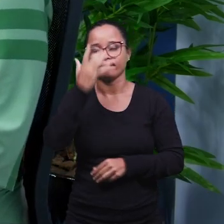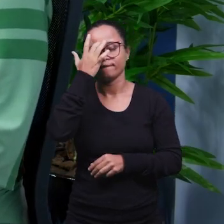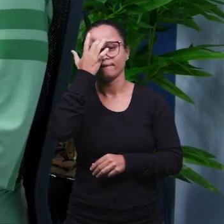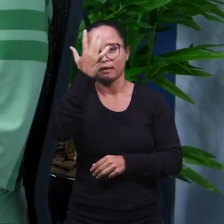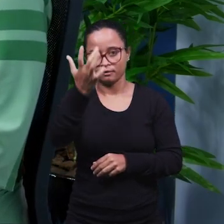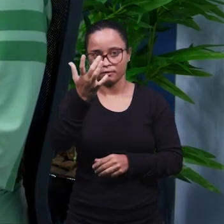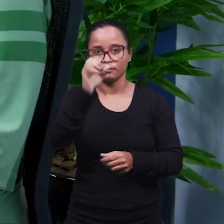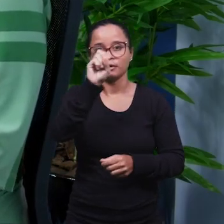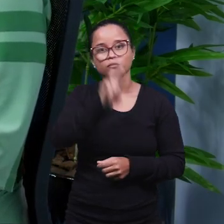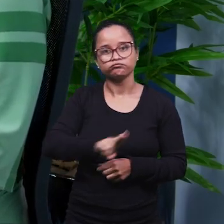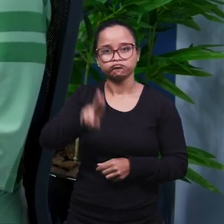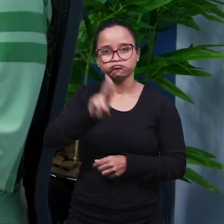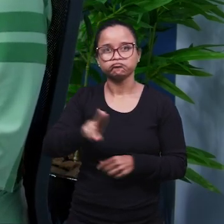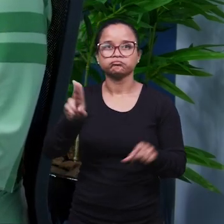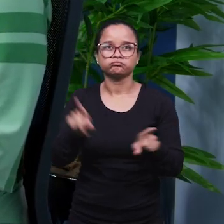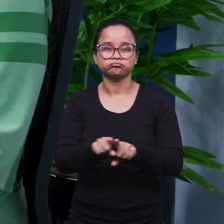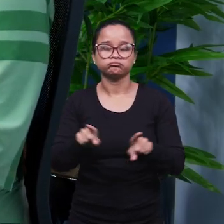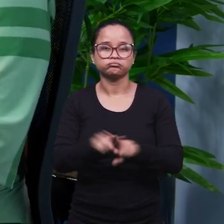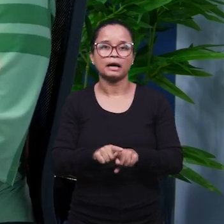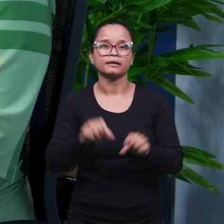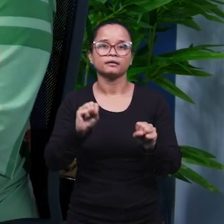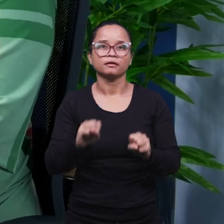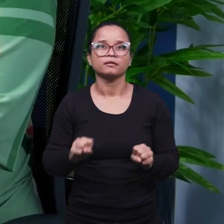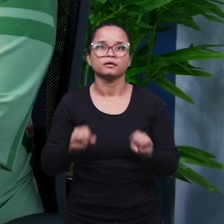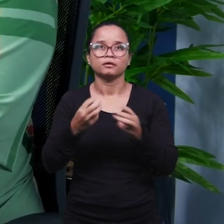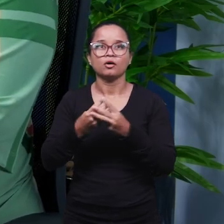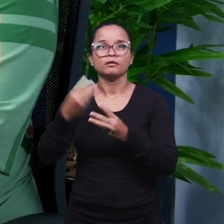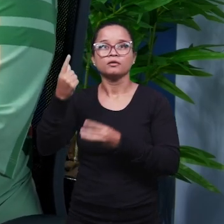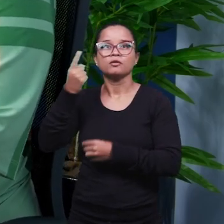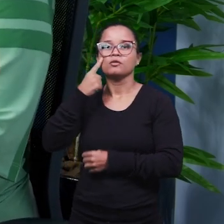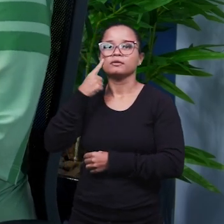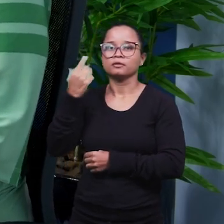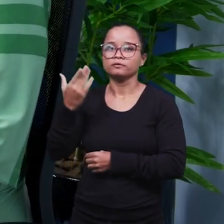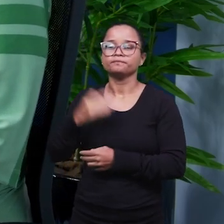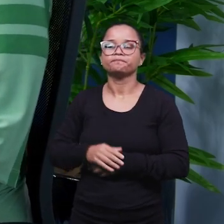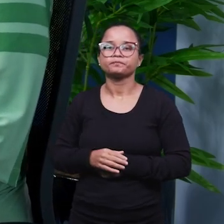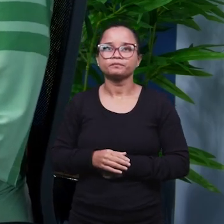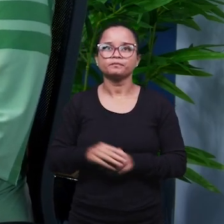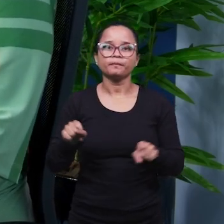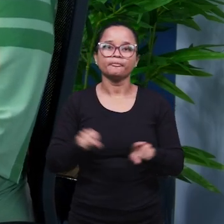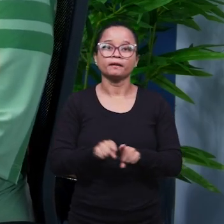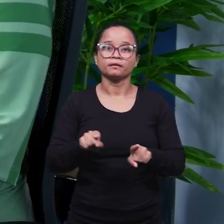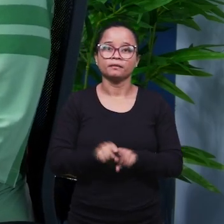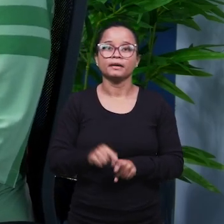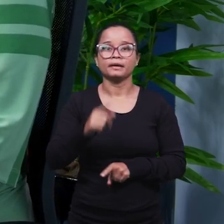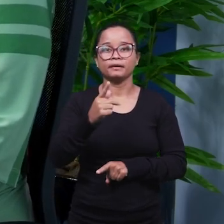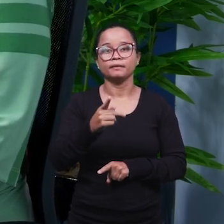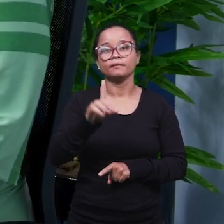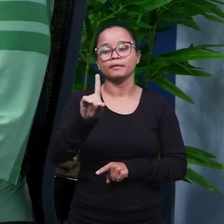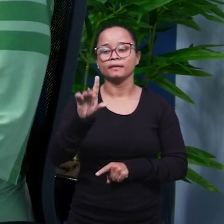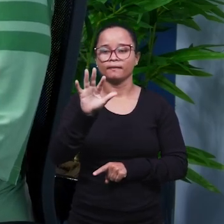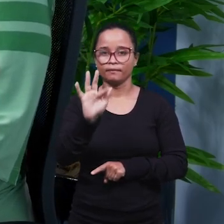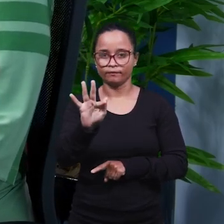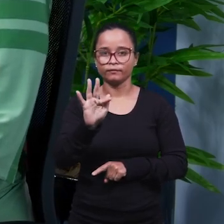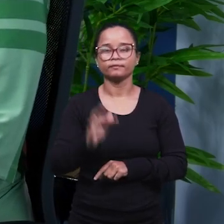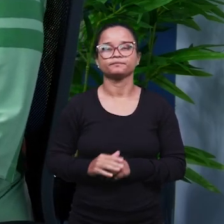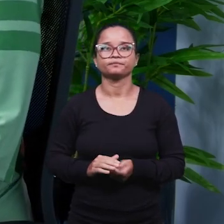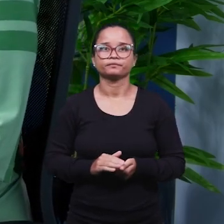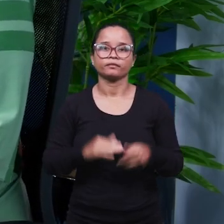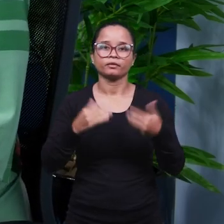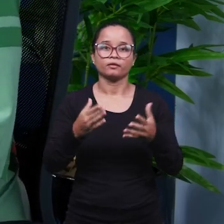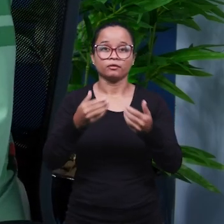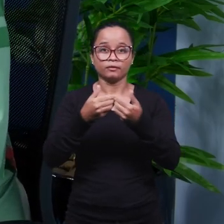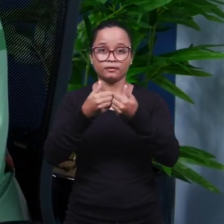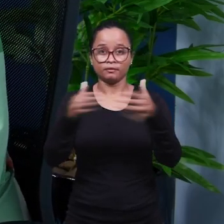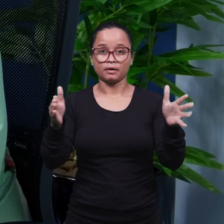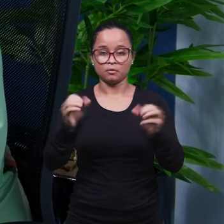usarem. Vocês vão encontrar também aqui em slide, que é no PowerPoint, e também em PDF. Então, quando